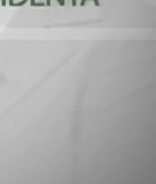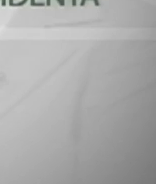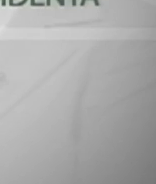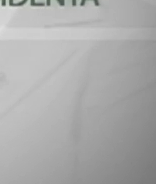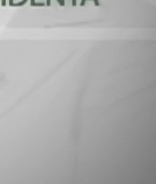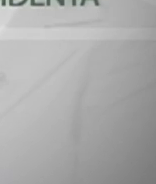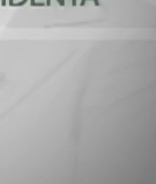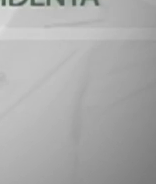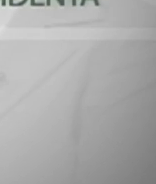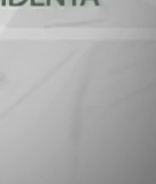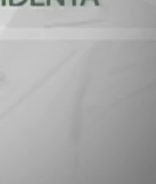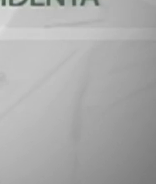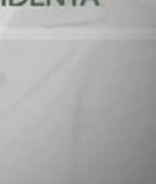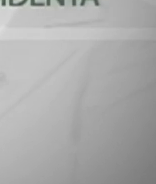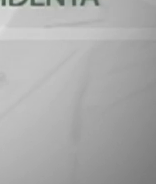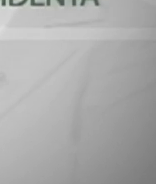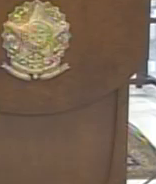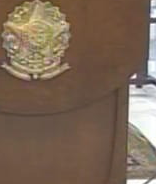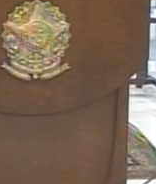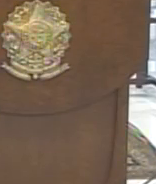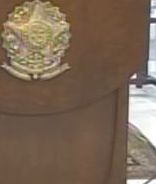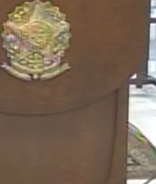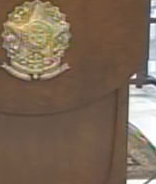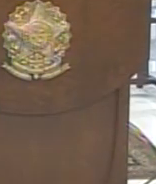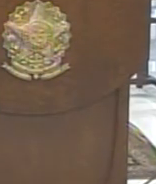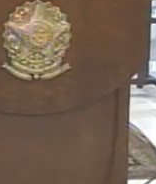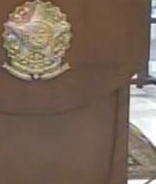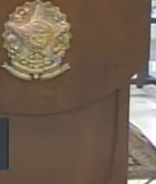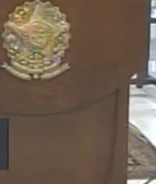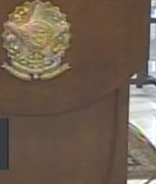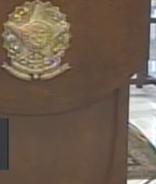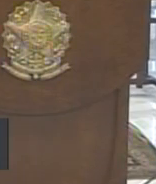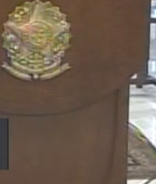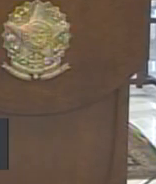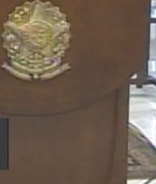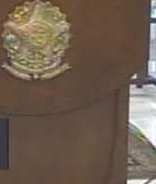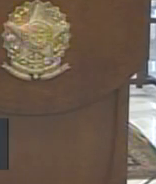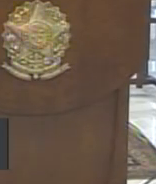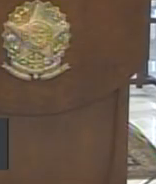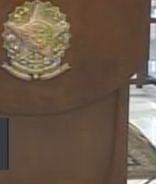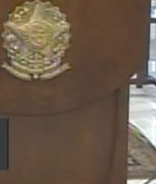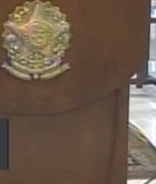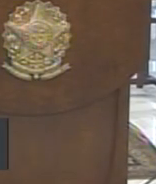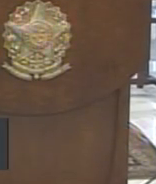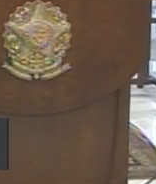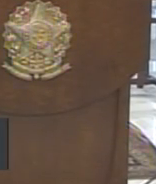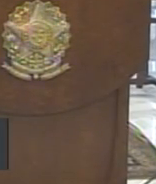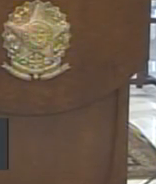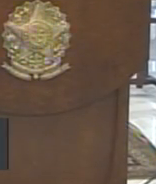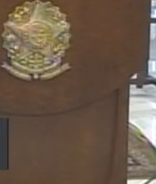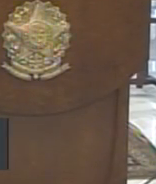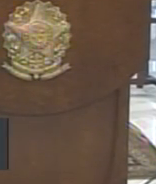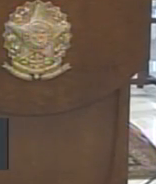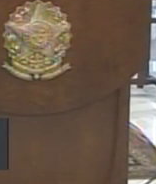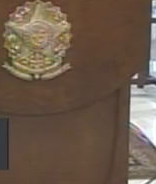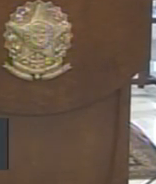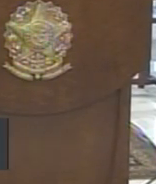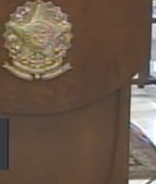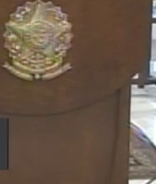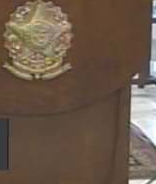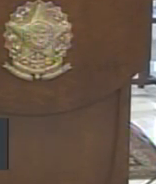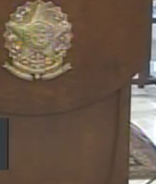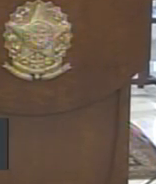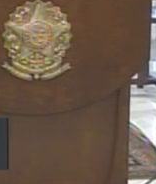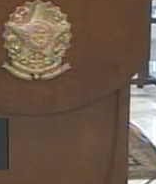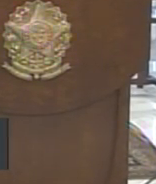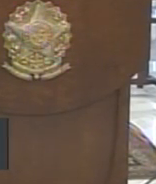Canadá. Veja como foi a entrevista. Well, Madam President, let me say first of all how thrilled I am to be here with my colleagues